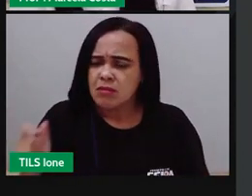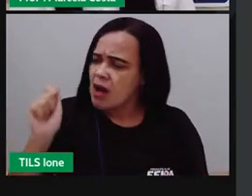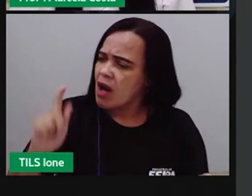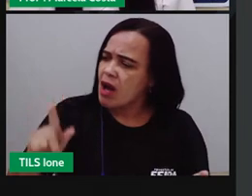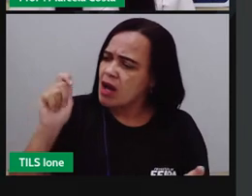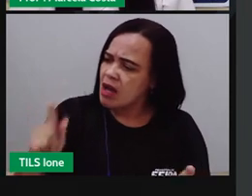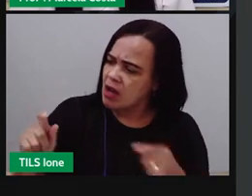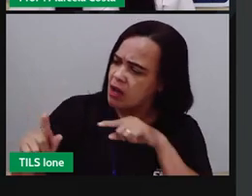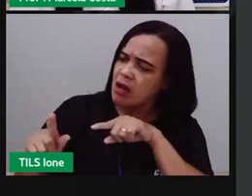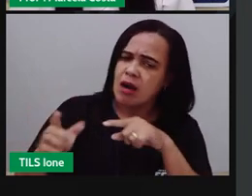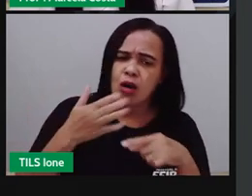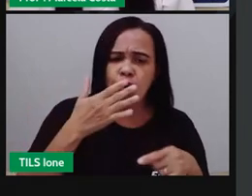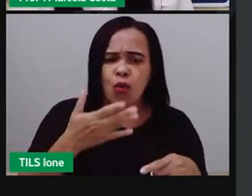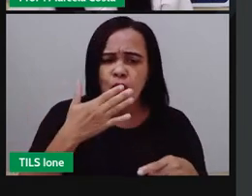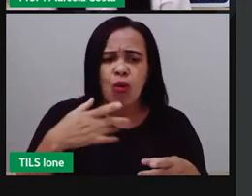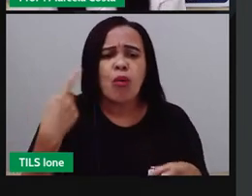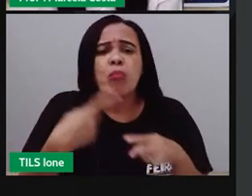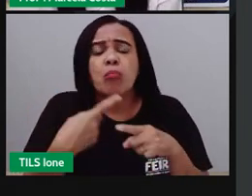por quê?